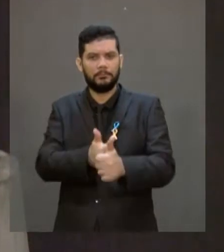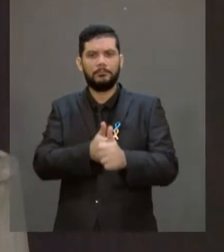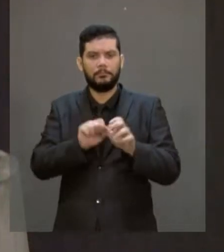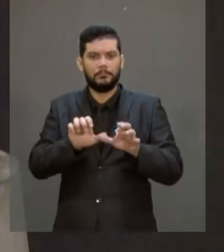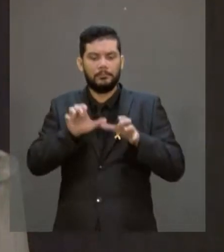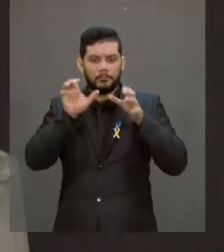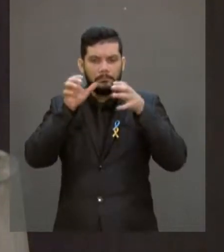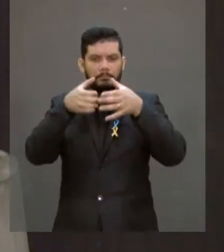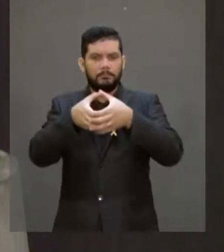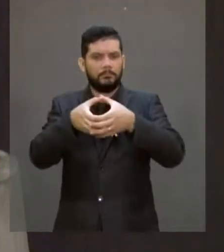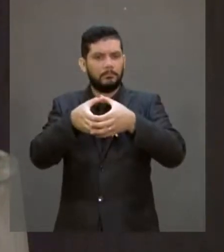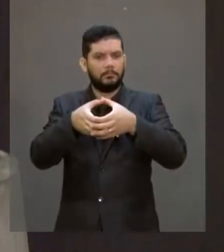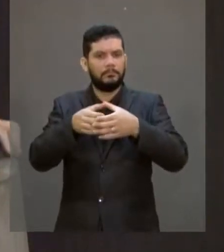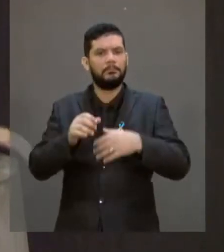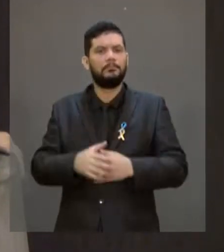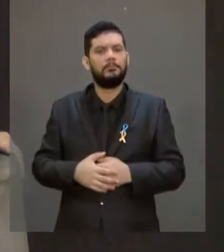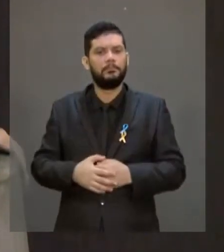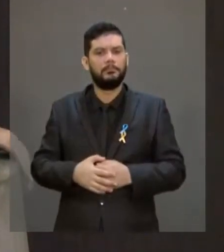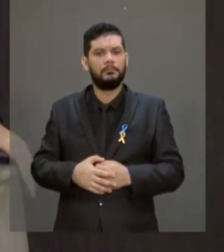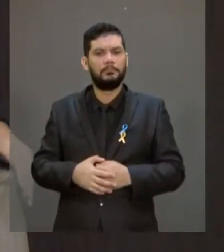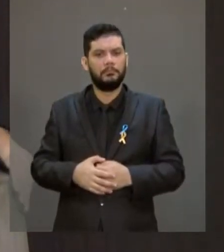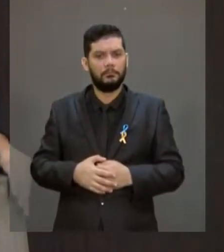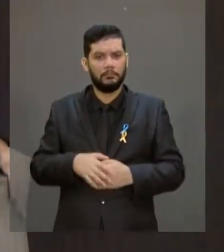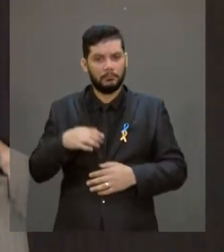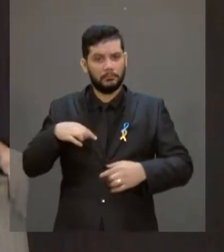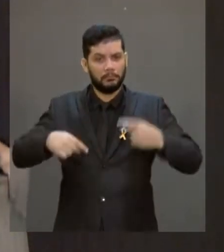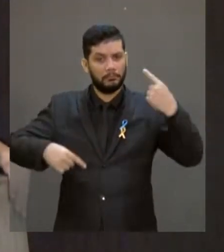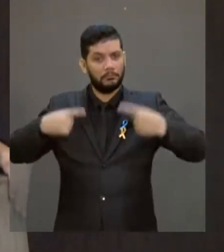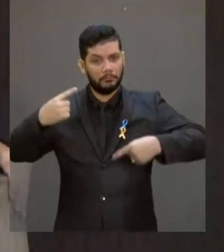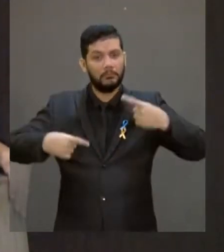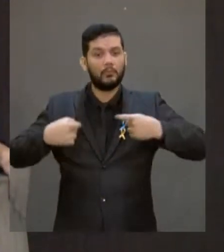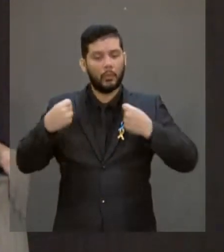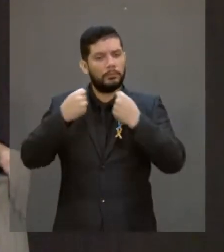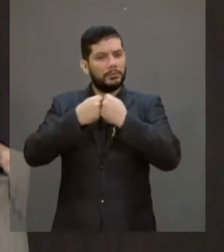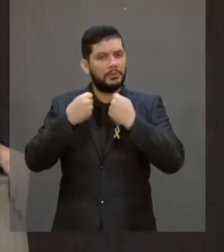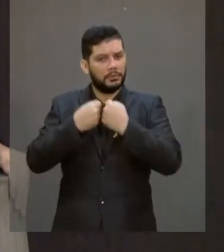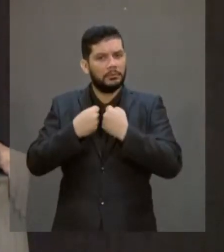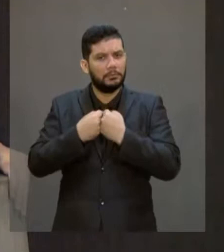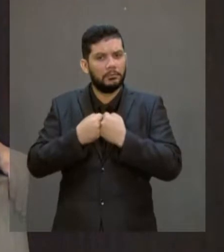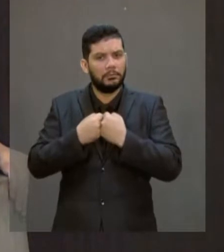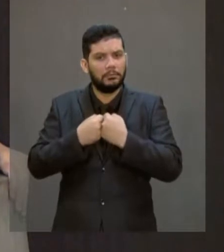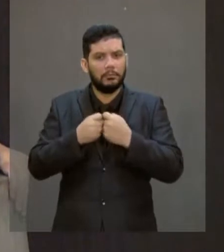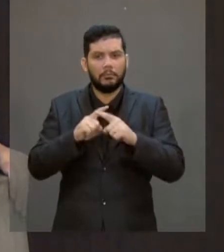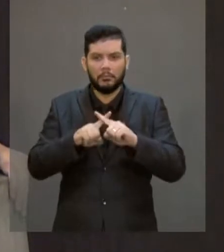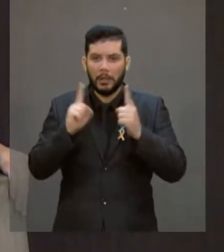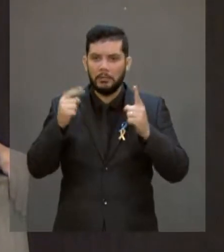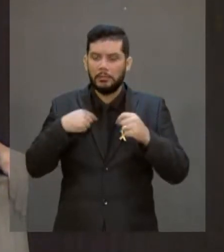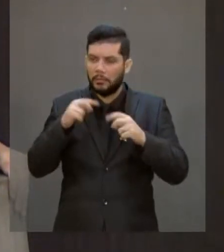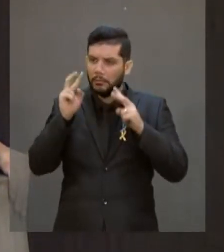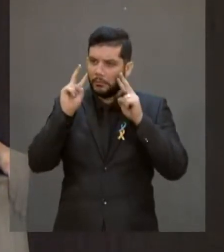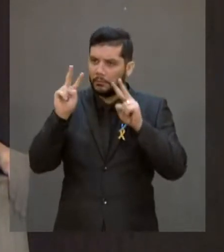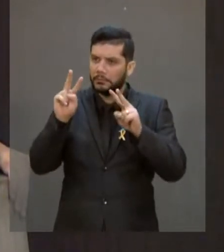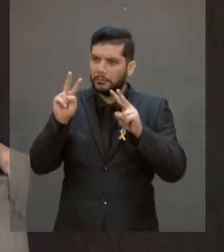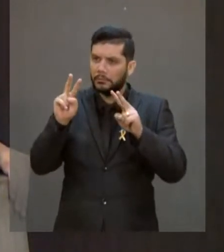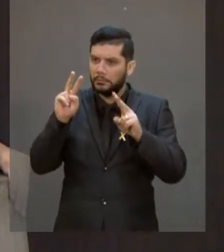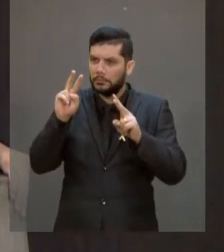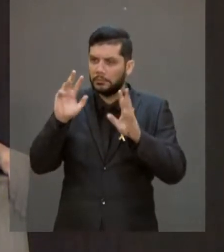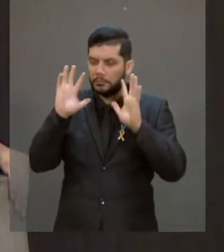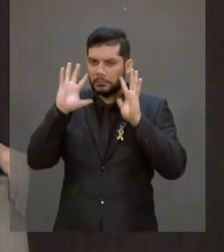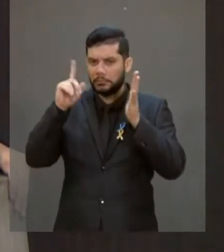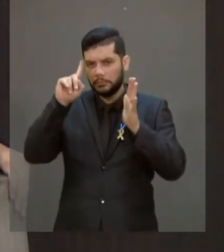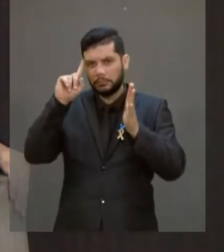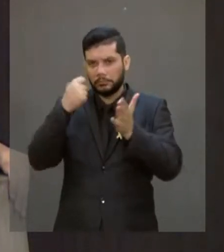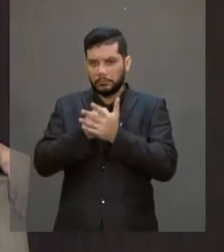comunitário. Eu sou um parlamentar de oposição, mas eu ouço esse tipo de determinação